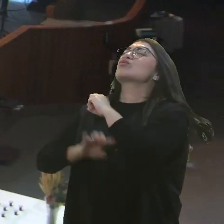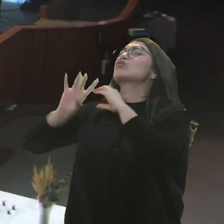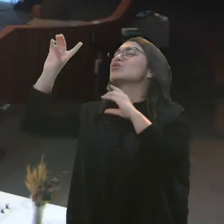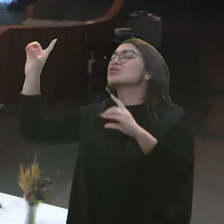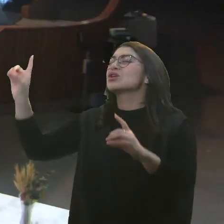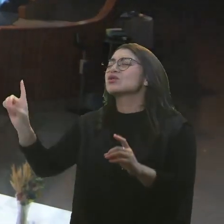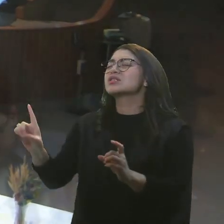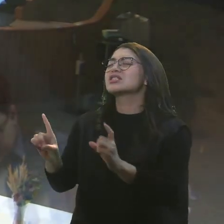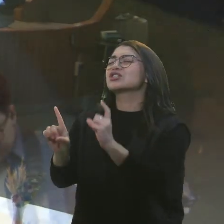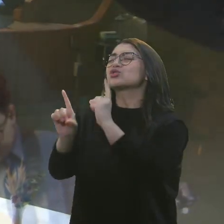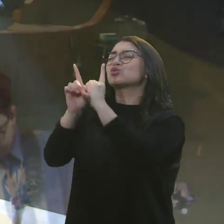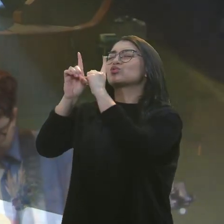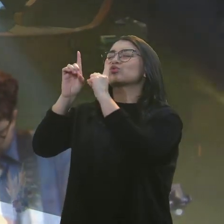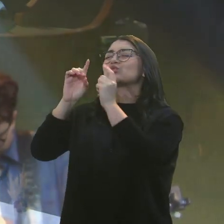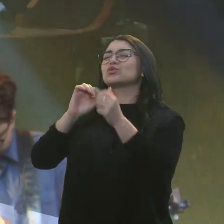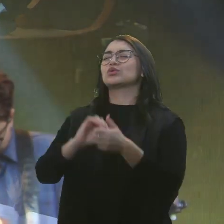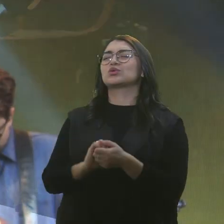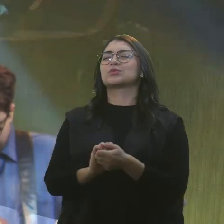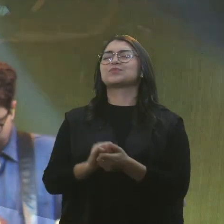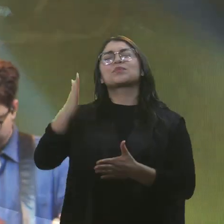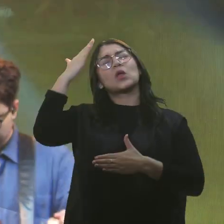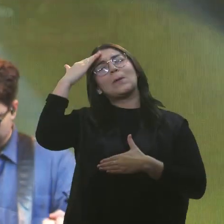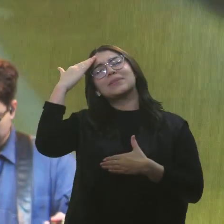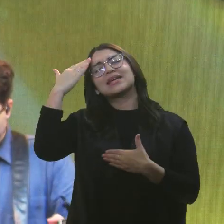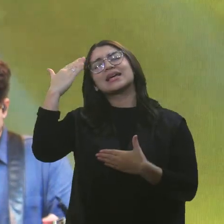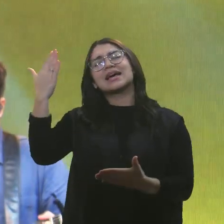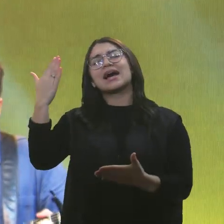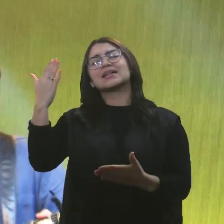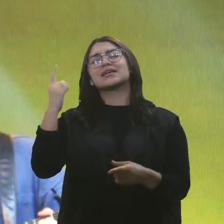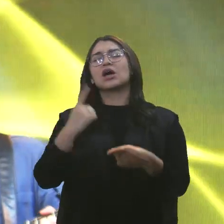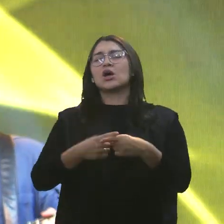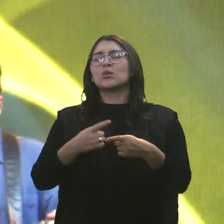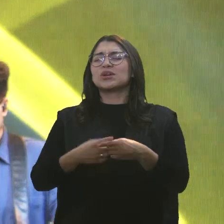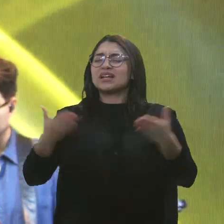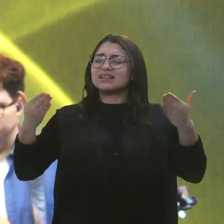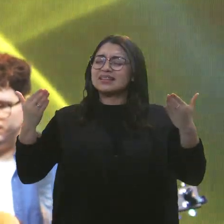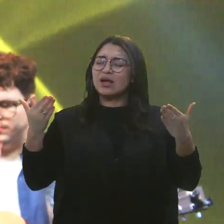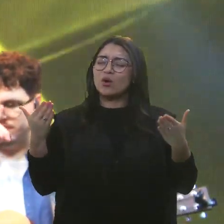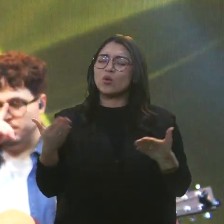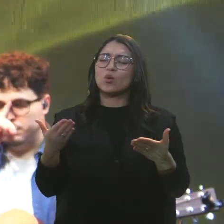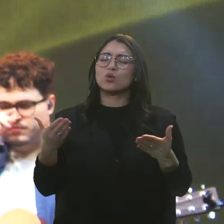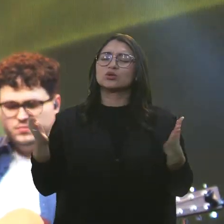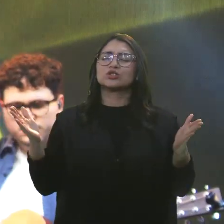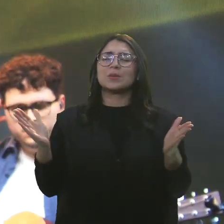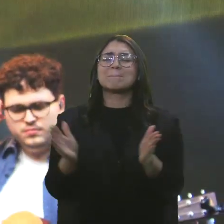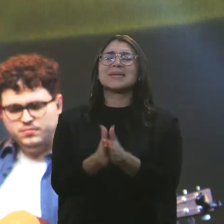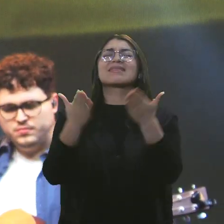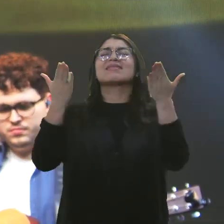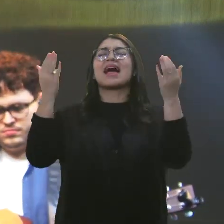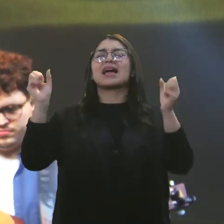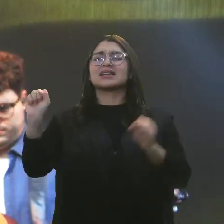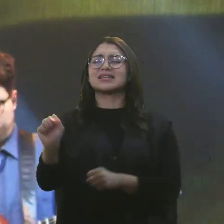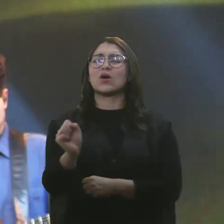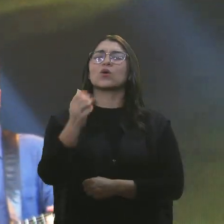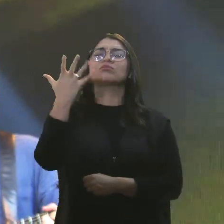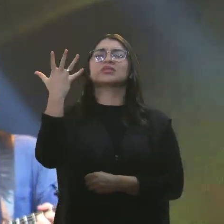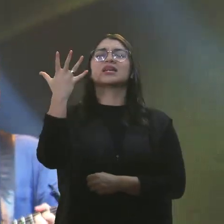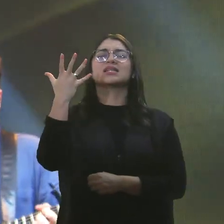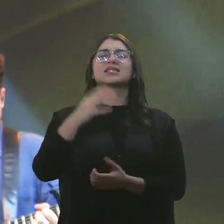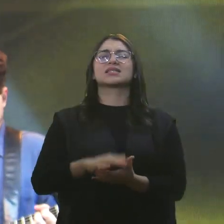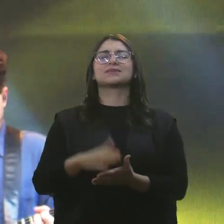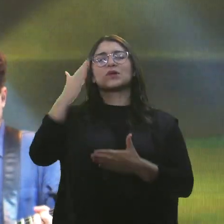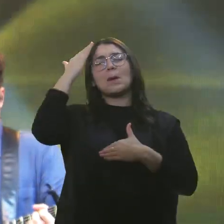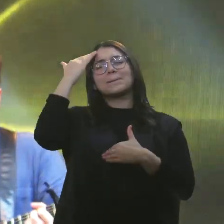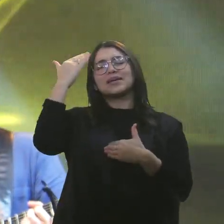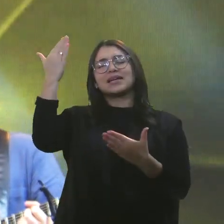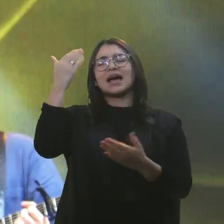Deus, obrigado, Deus, porque até hoje o Senhor tem feito milagres, Pai. Obrigado, Jesus. Pai, que a gente